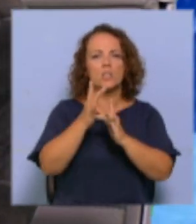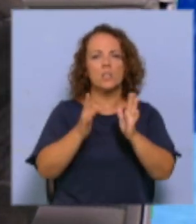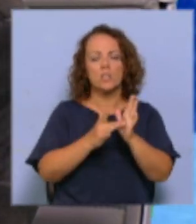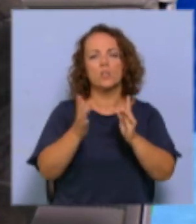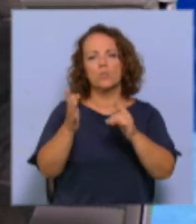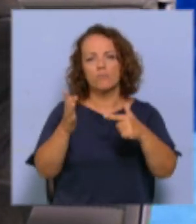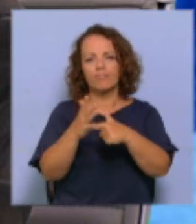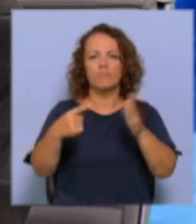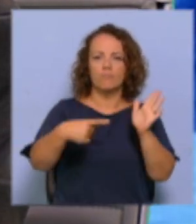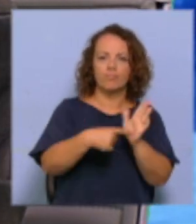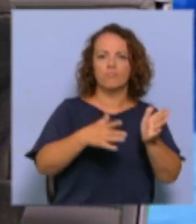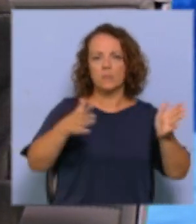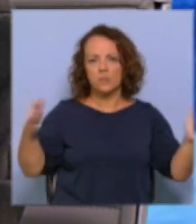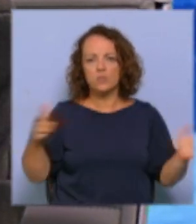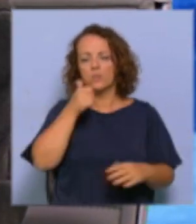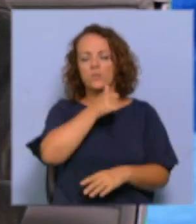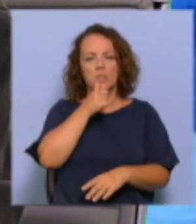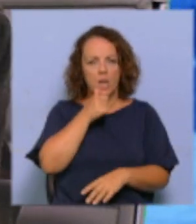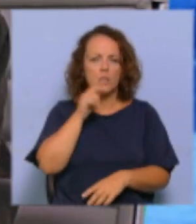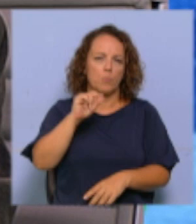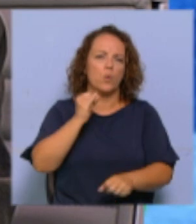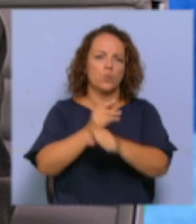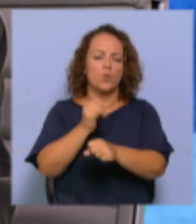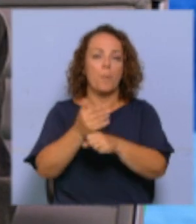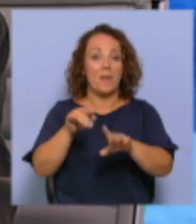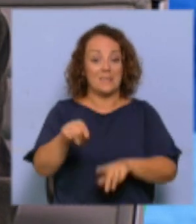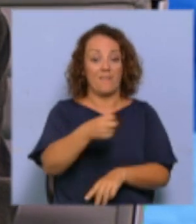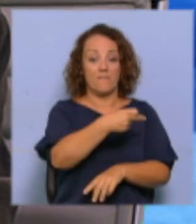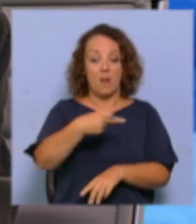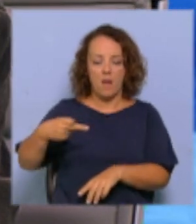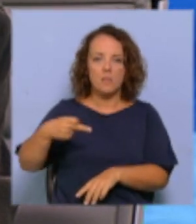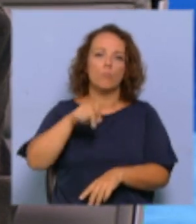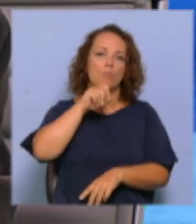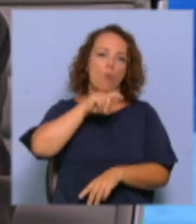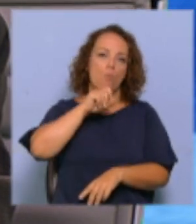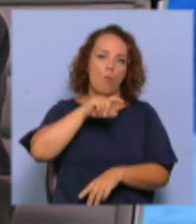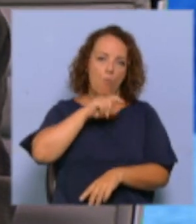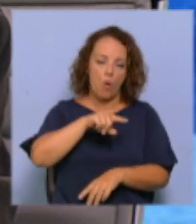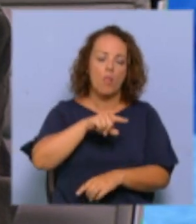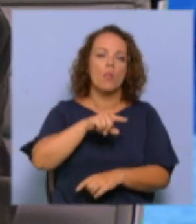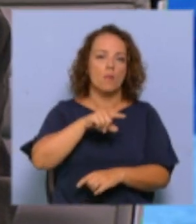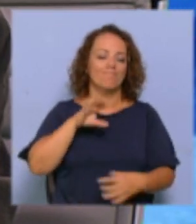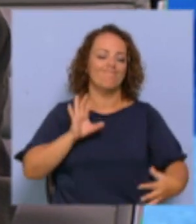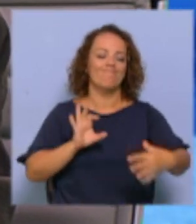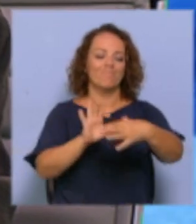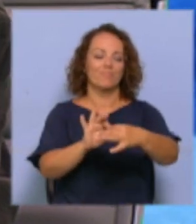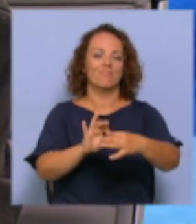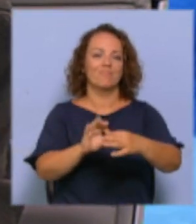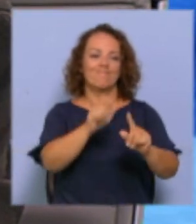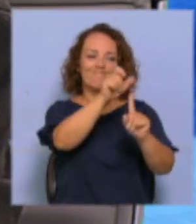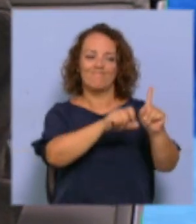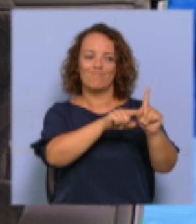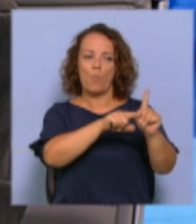outras. Nós diríamos que esta é uma frase que pode servir muito bem para aquilo que foi Paulo.